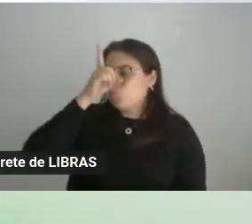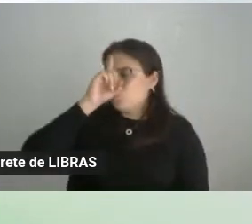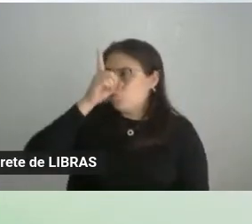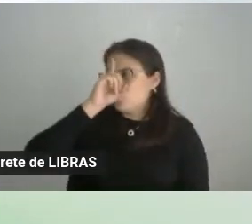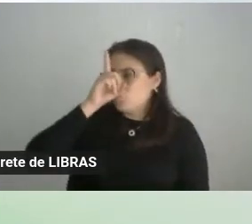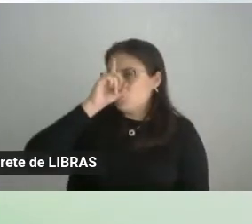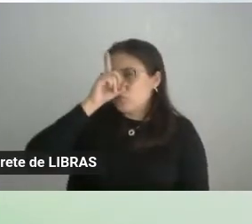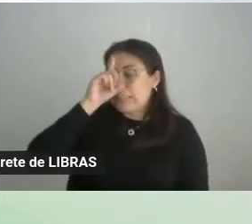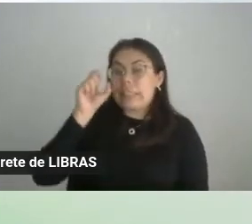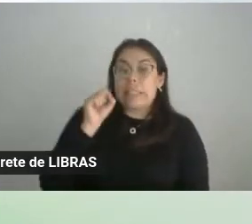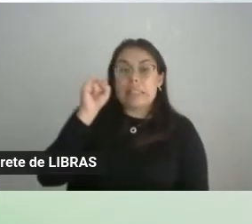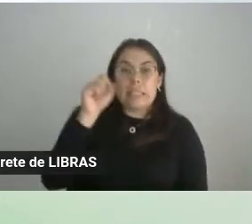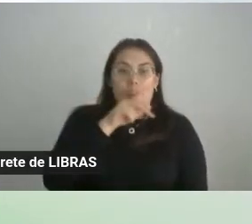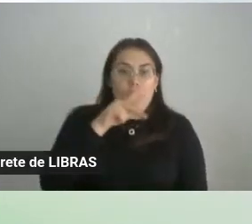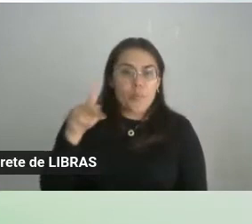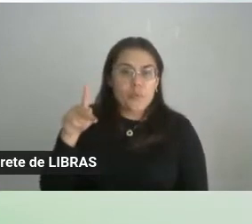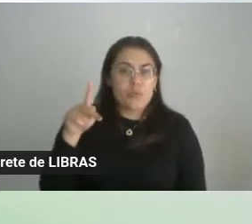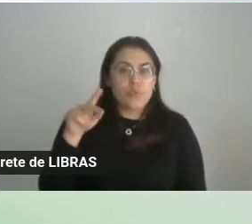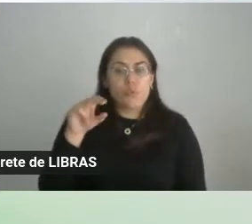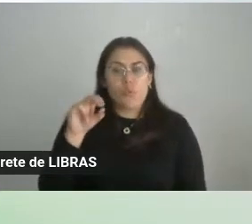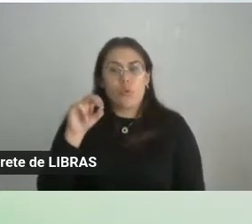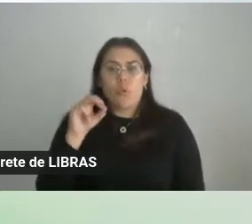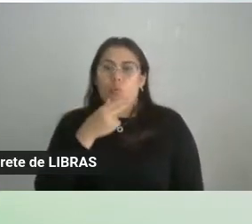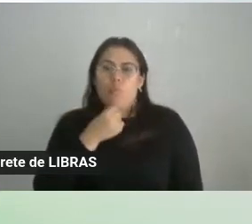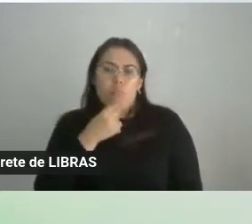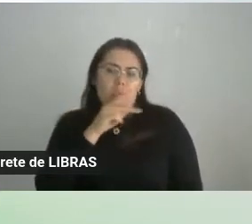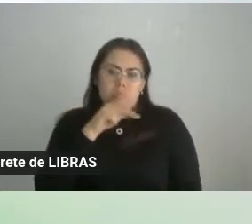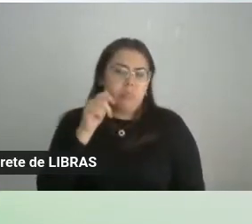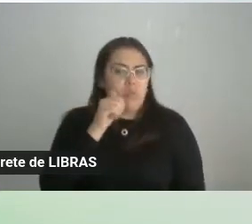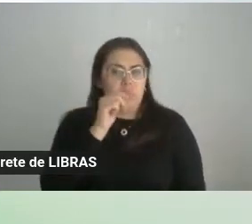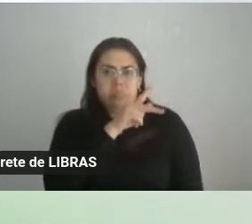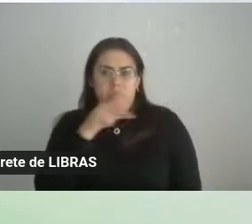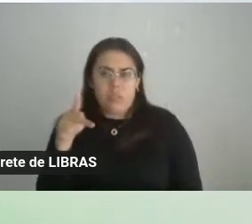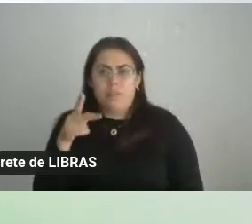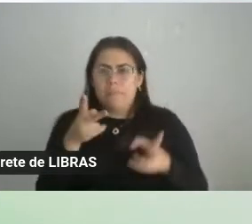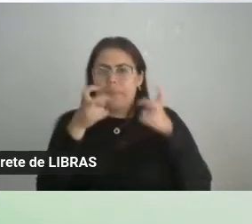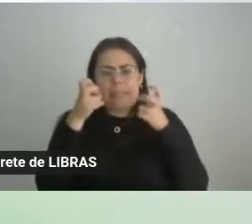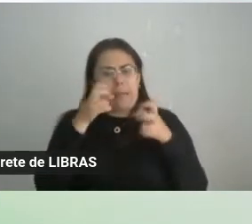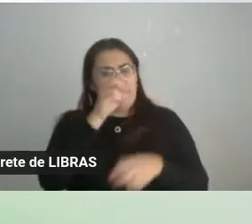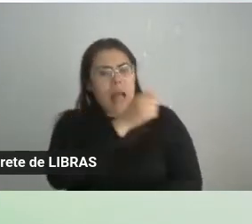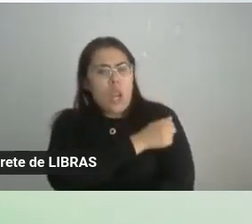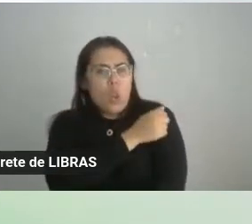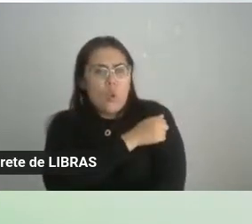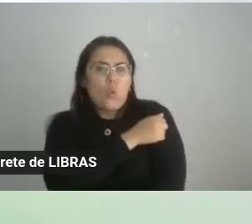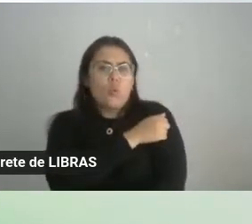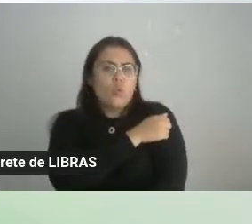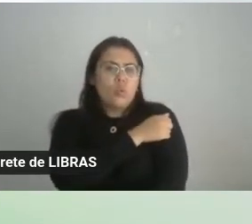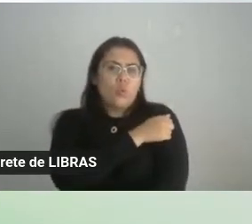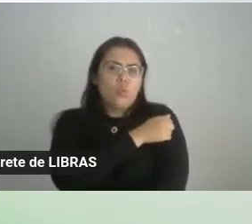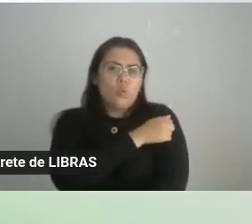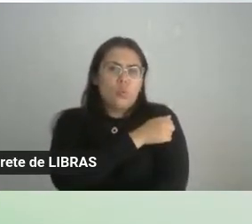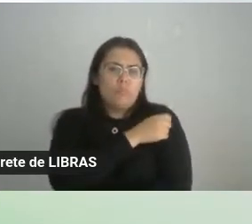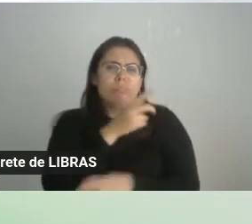Se uma professora ou um professor observa algum tipo de comportamento em sala de aula, ou uma aluna que